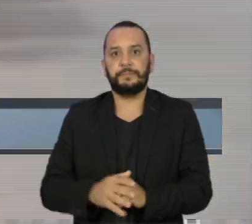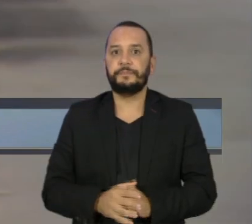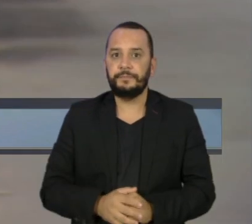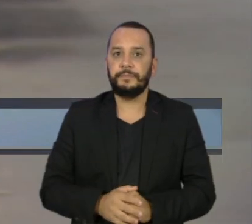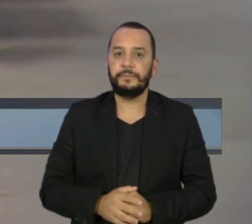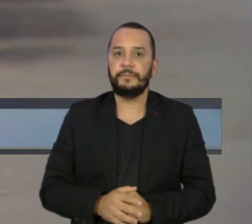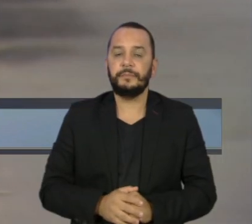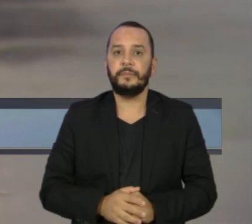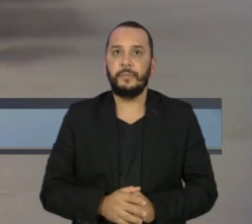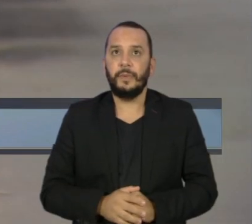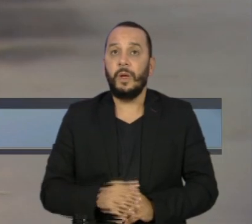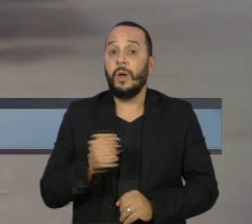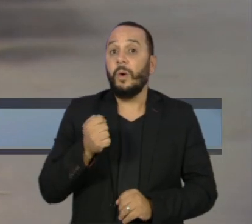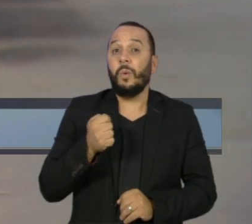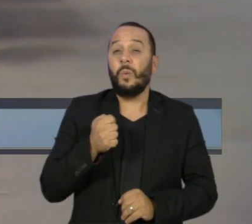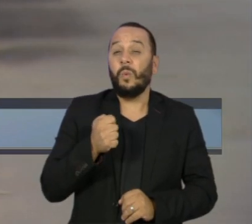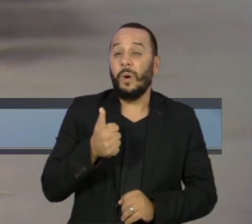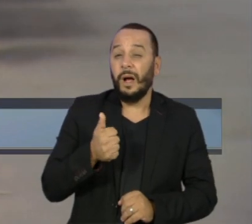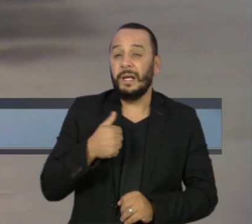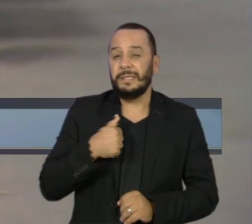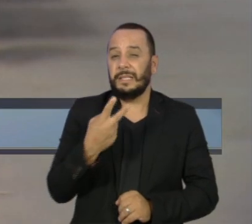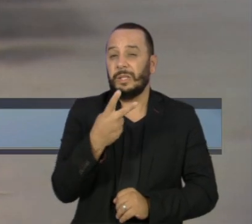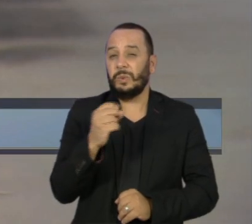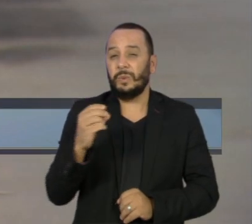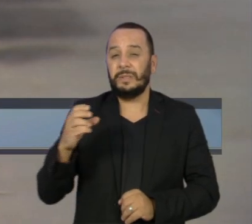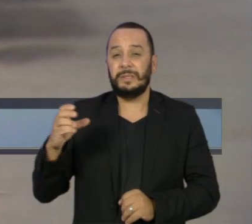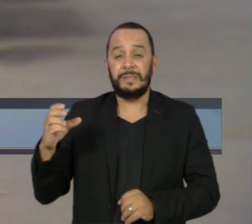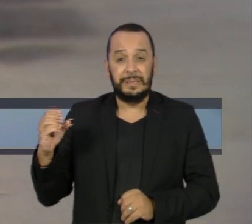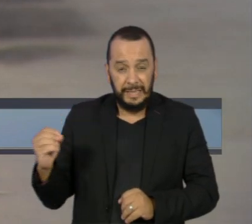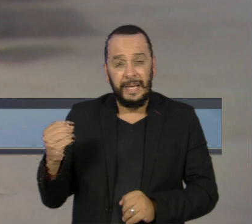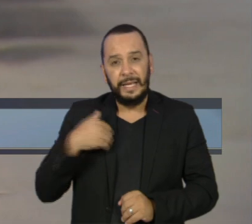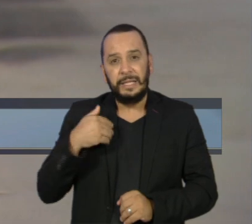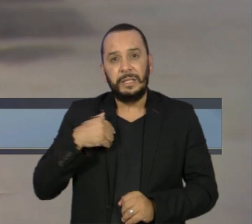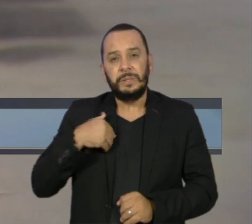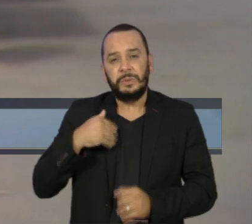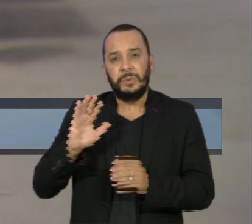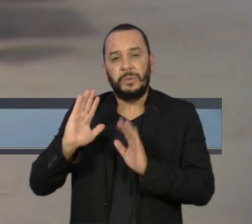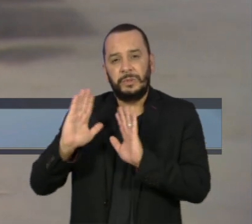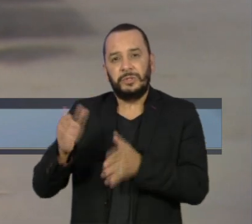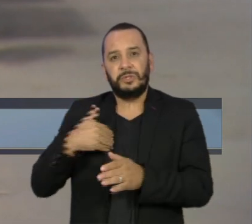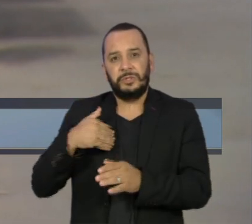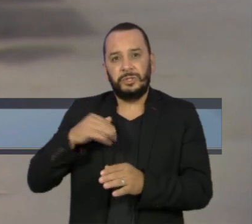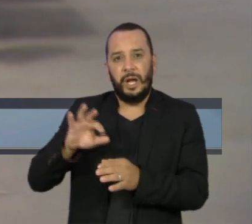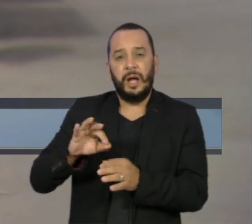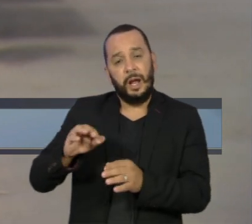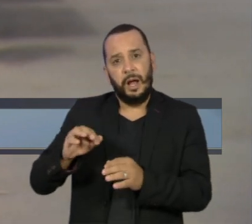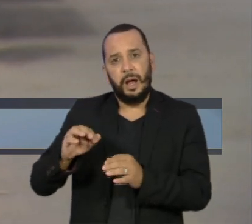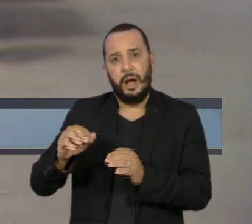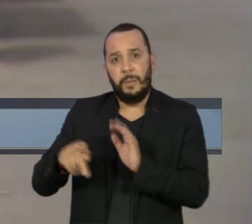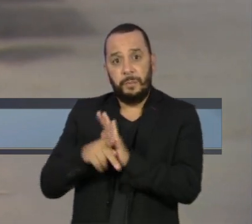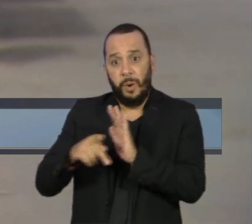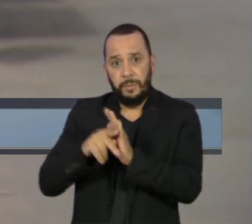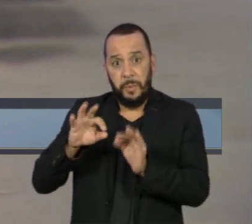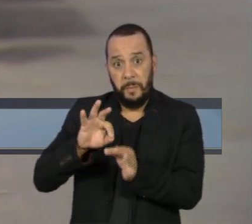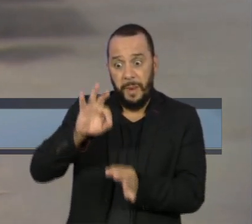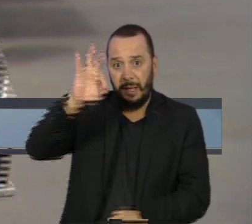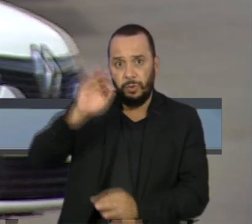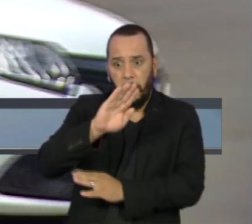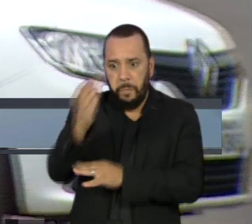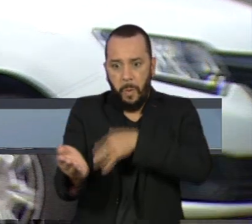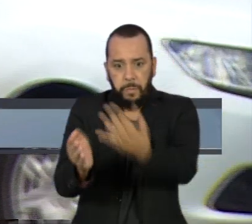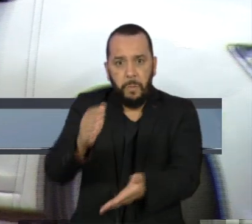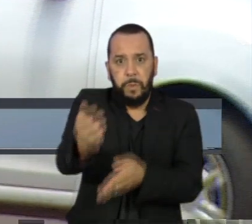turatti quase 200 metros cúbicos de madeira ilegal foram apreendidos oito pessoas presas em